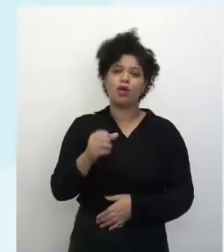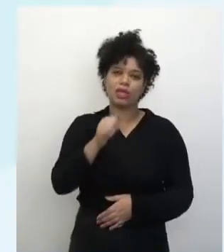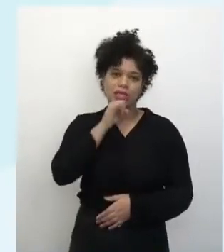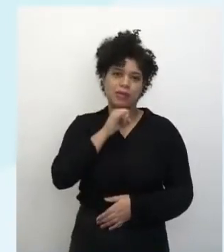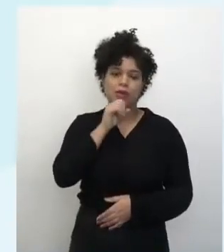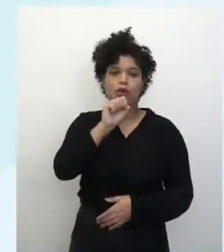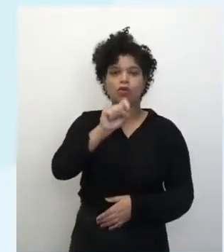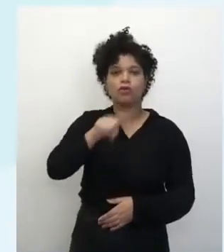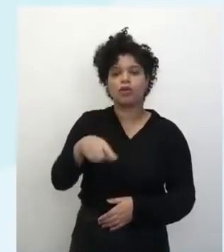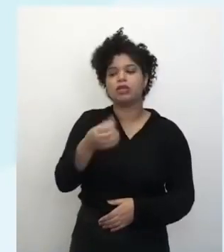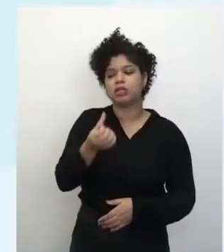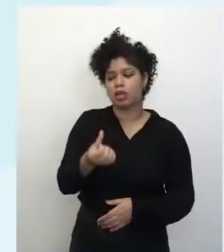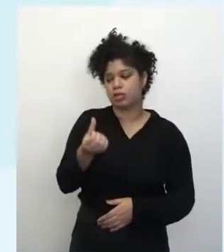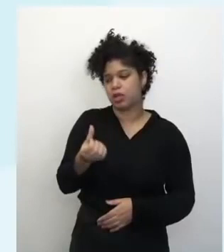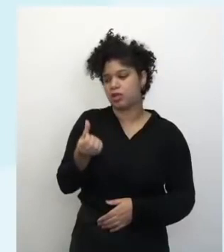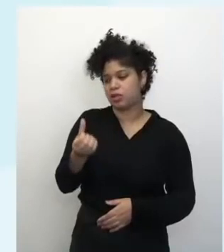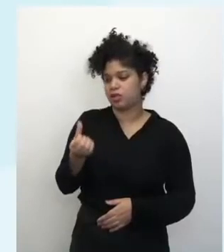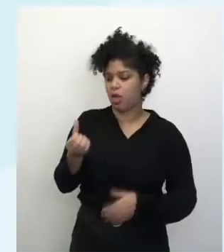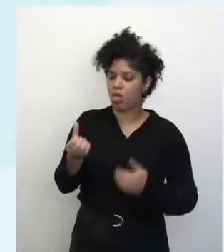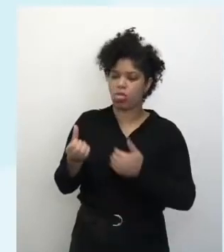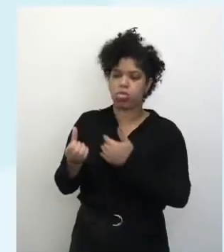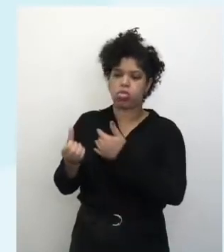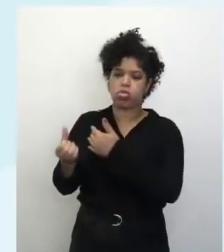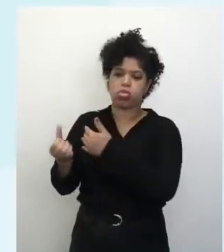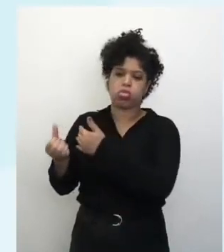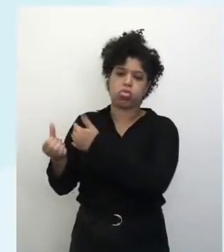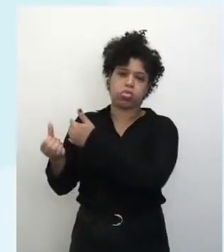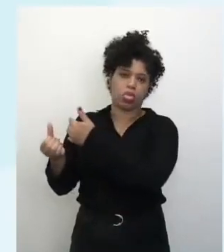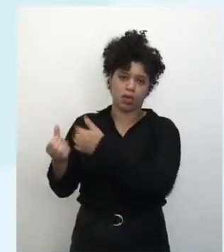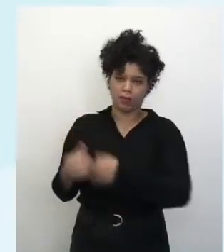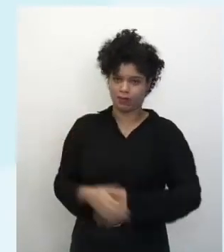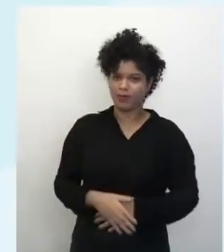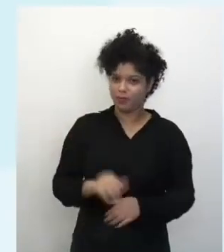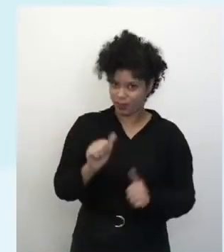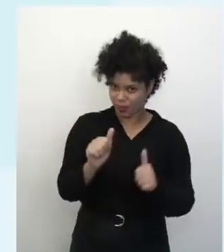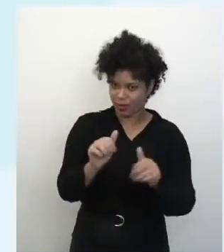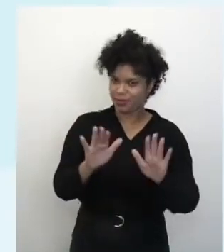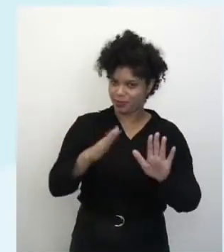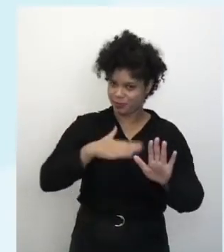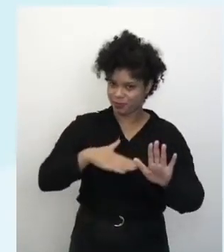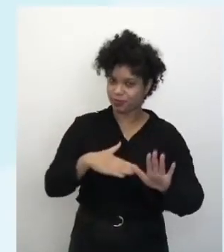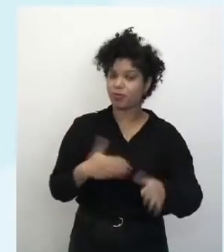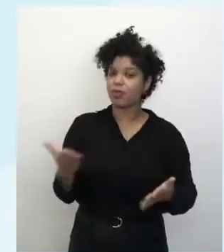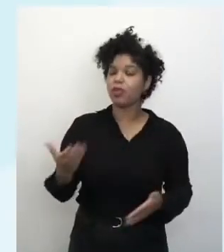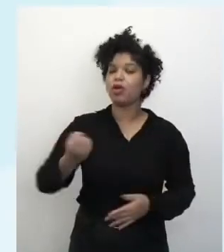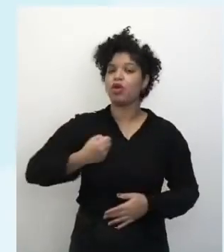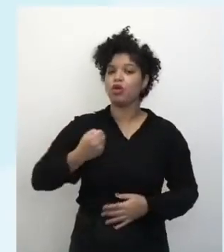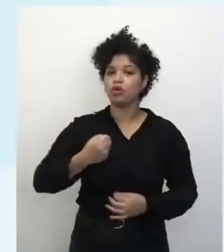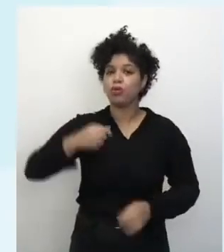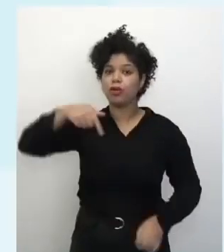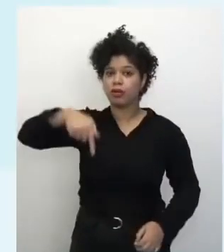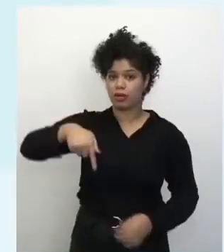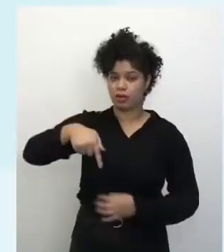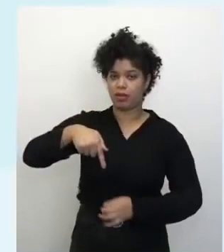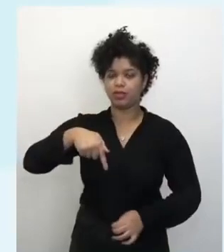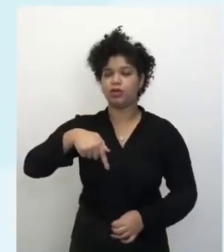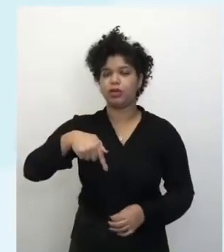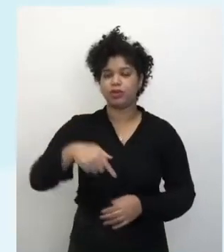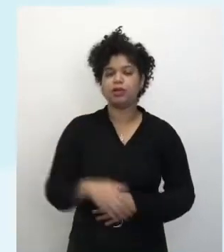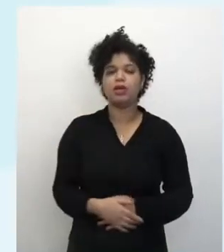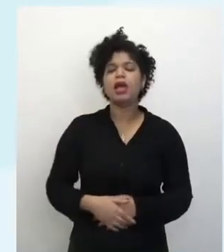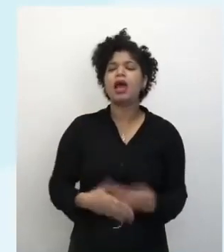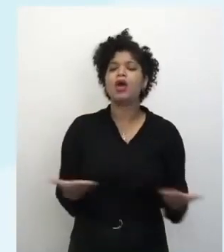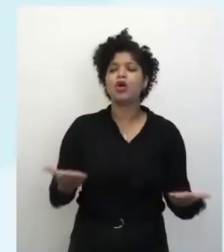8,66666 é eterno esse 6, tá bom? Então, respira. Estou falando de racional. Olhei para um número. Como que eu sei se